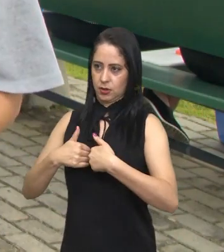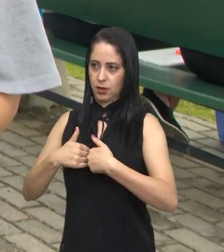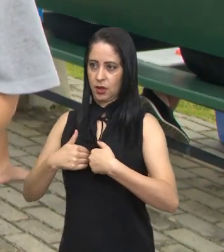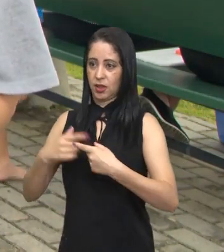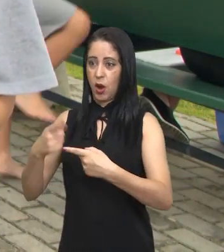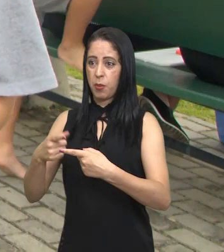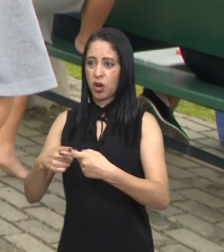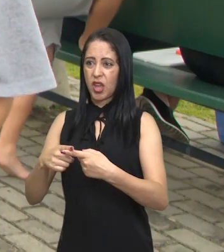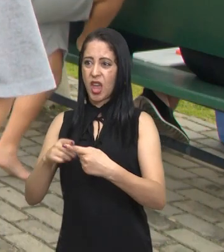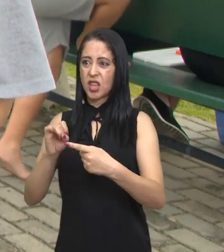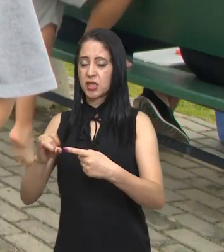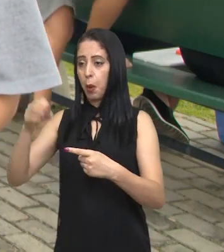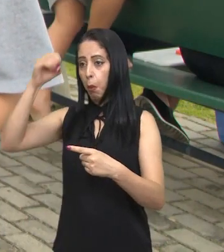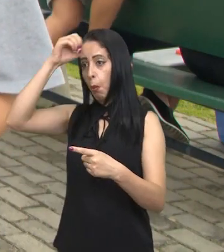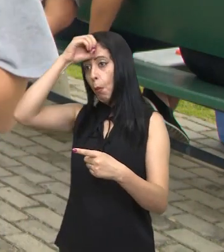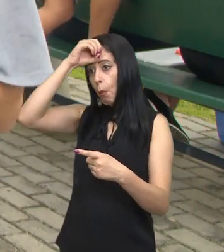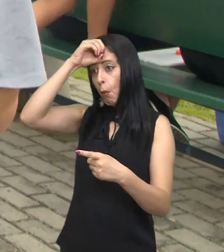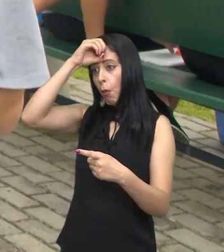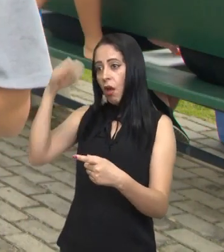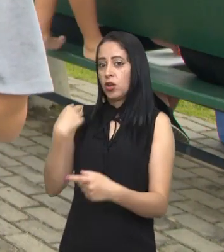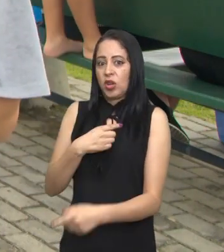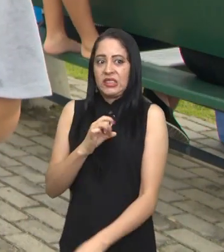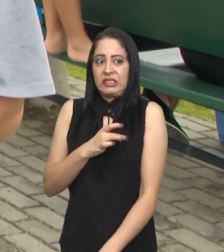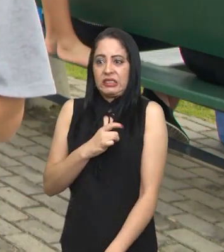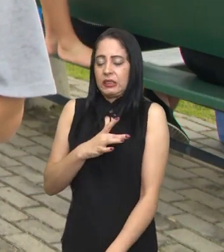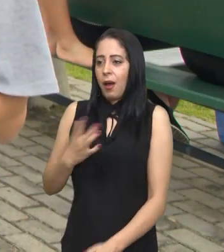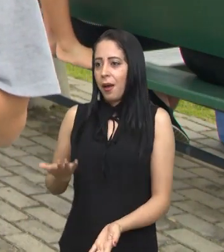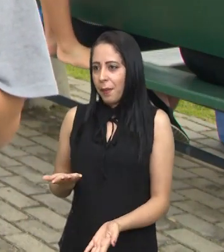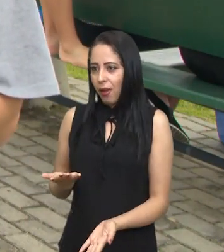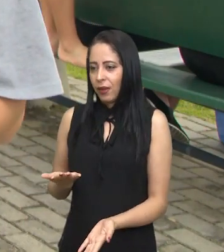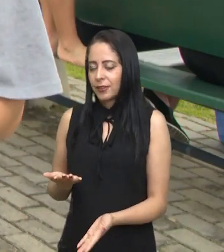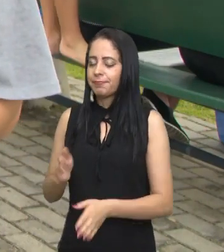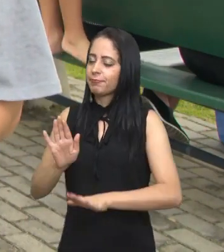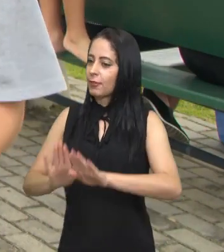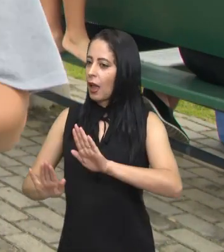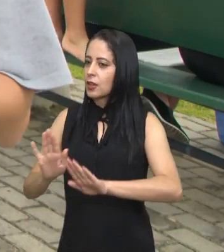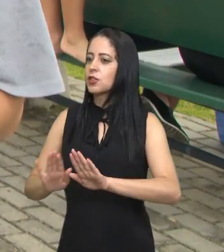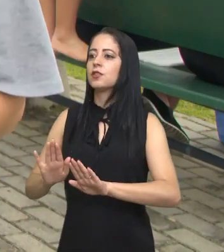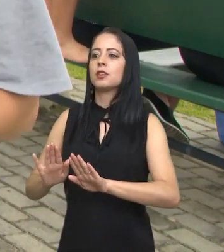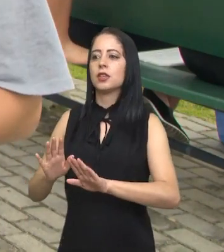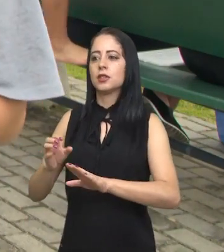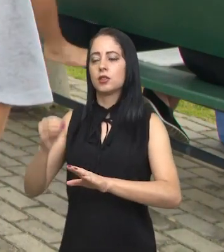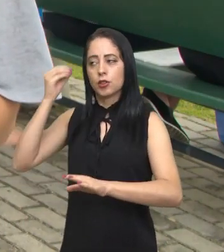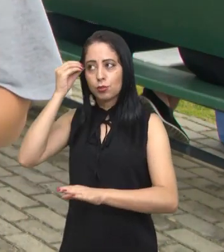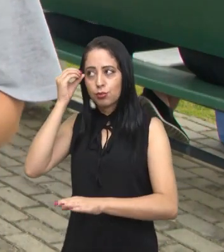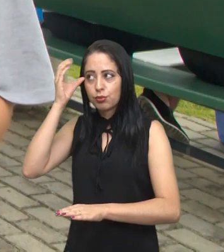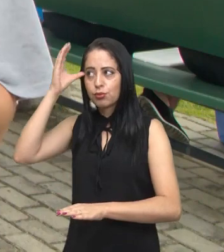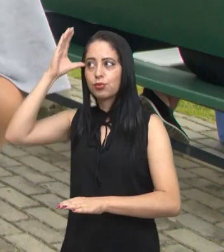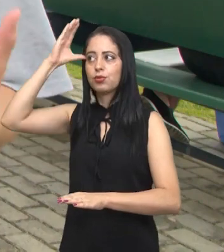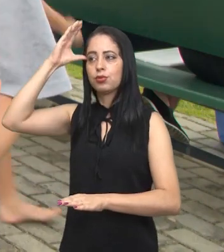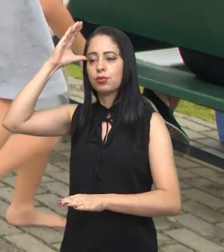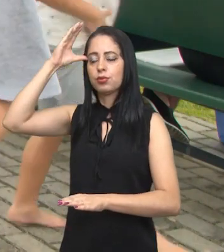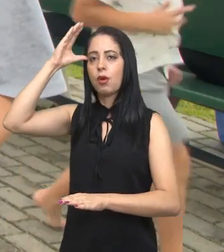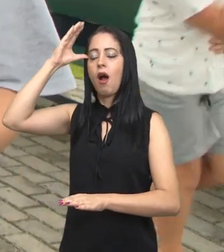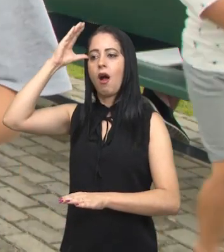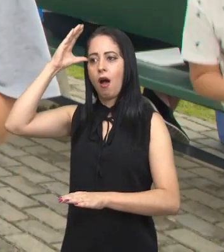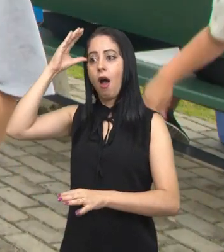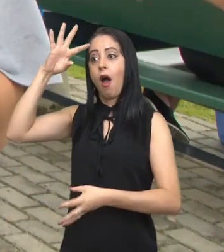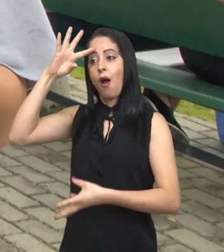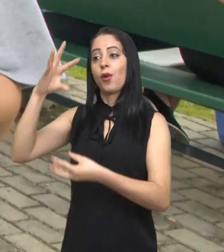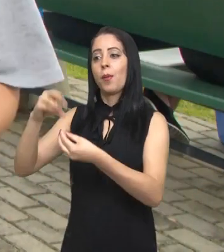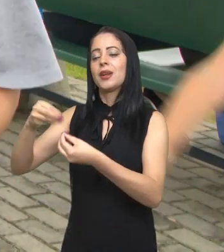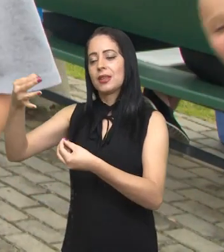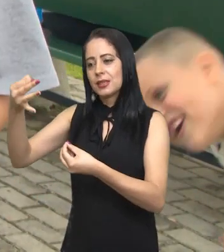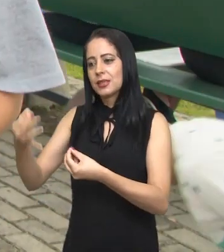porque a falta de conhecimento a respeito deixa a gente com muito medo e aí às vezes o conhecimento vai trazer vai iluminar a gente